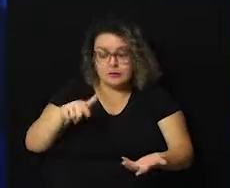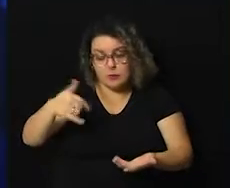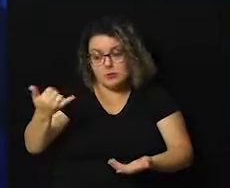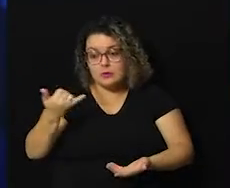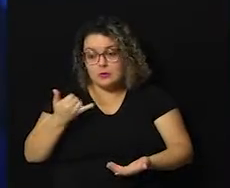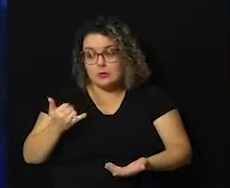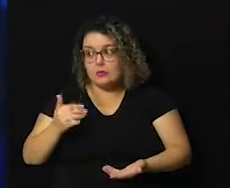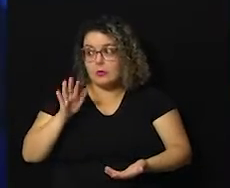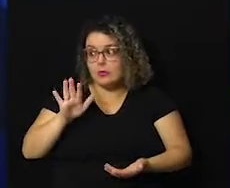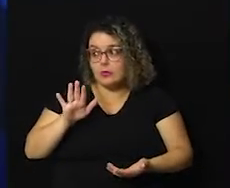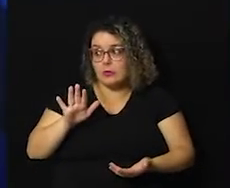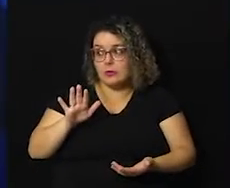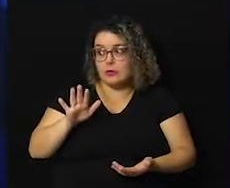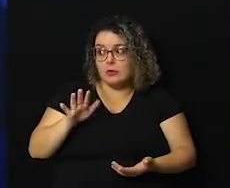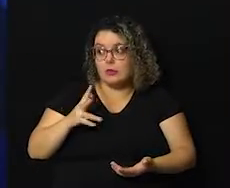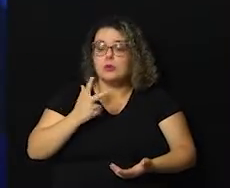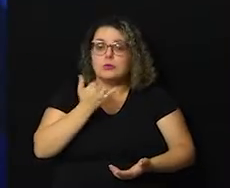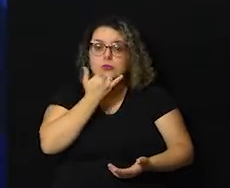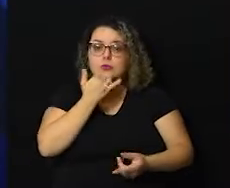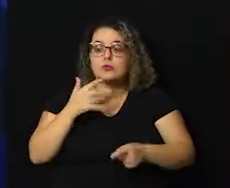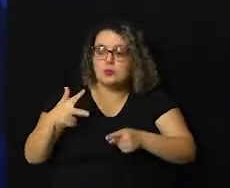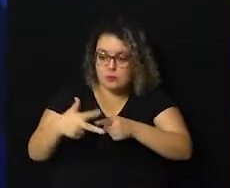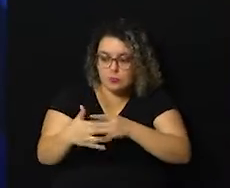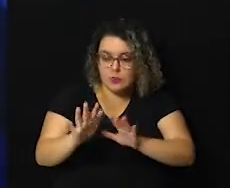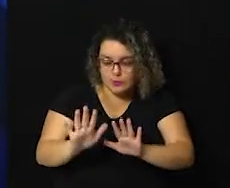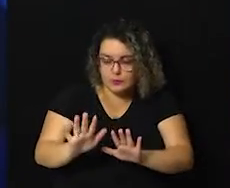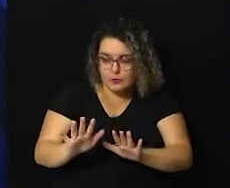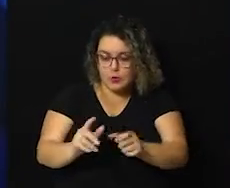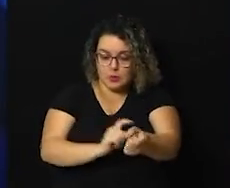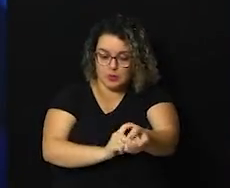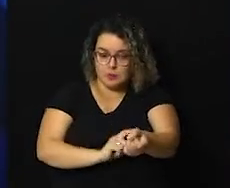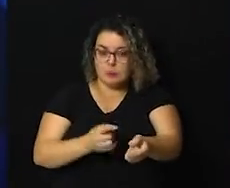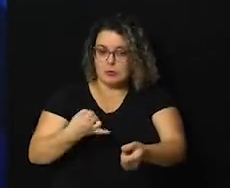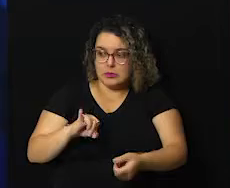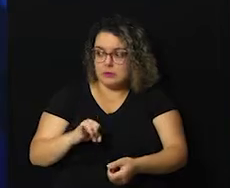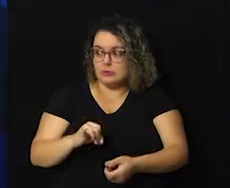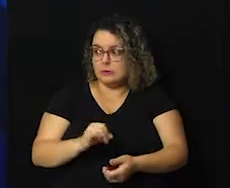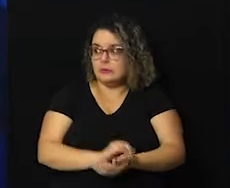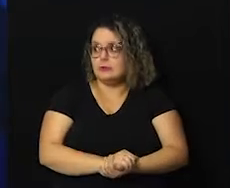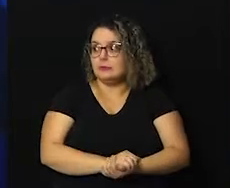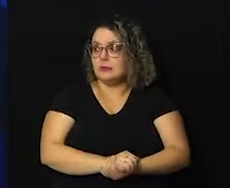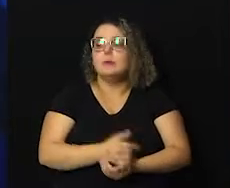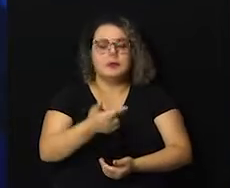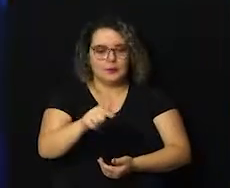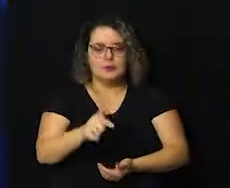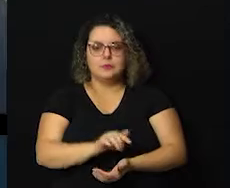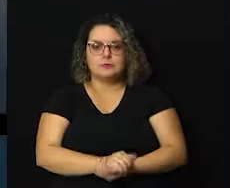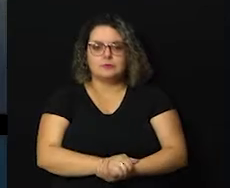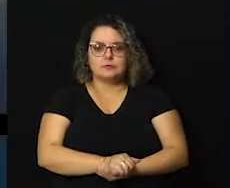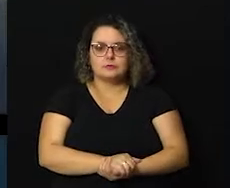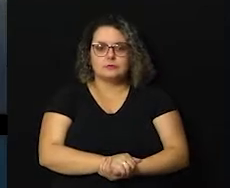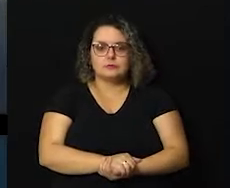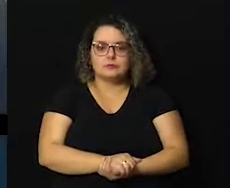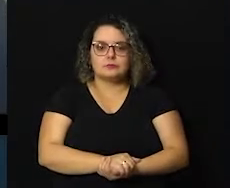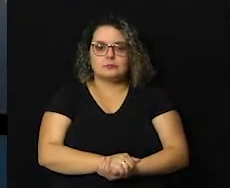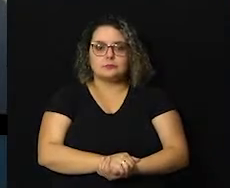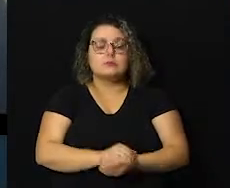depois você vai me contar daqui a pouquinho discutir cortar mas daqui a pouco você conta se agora essa estresse não existe mais mas continua